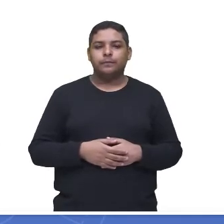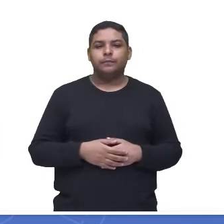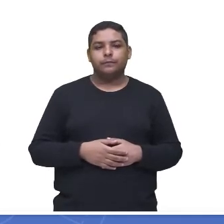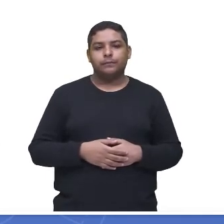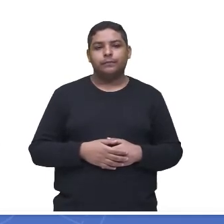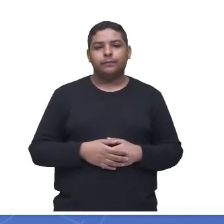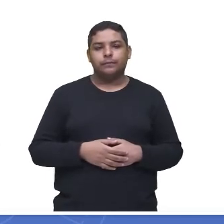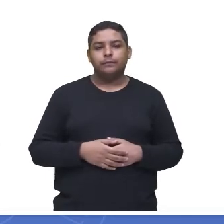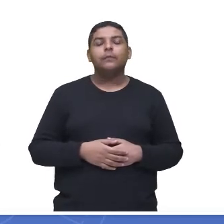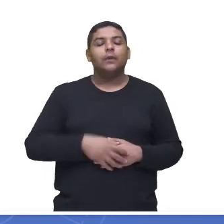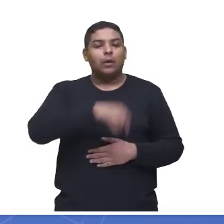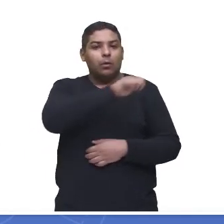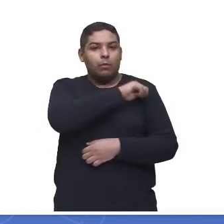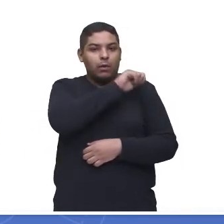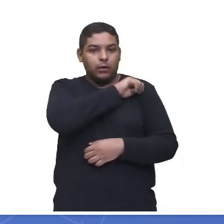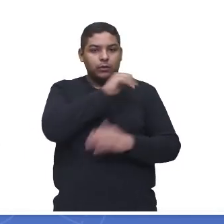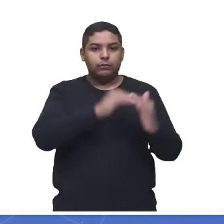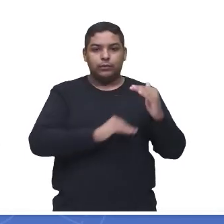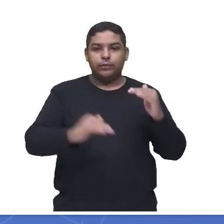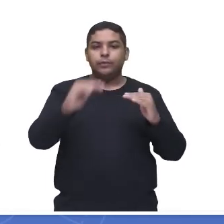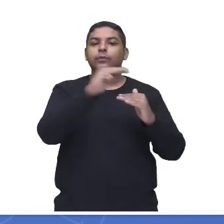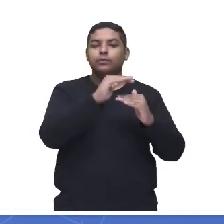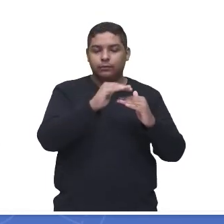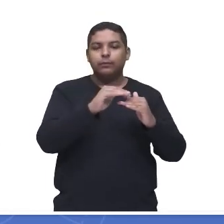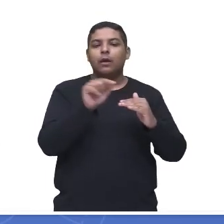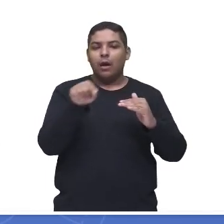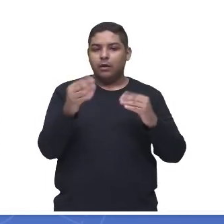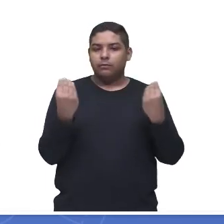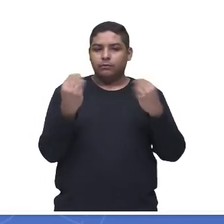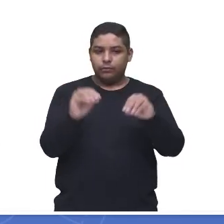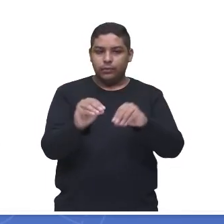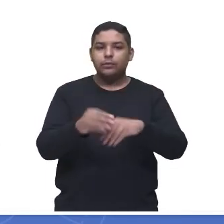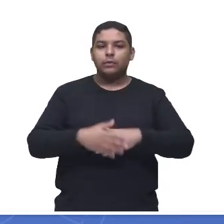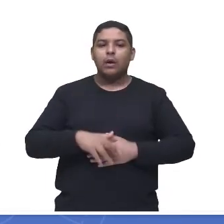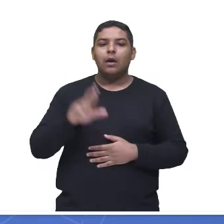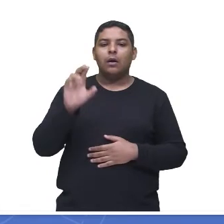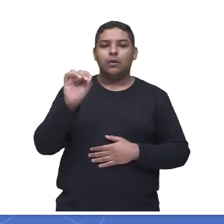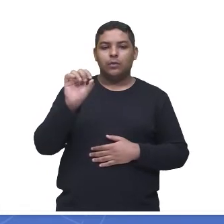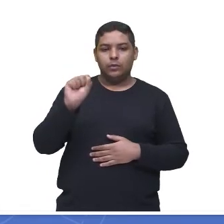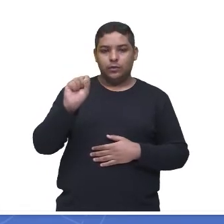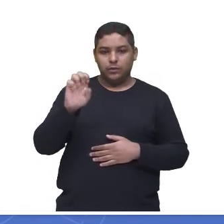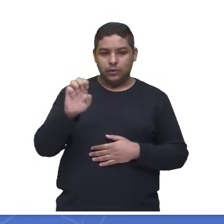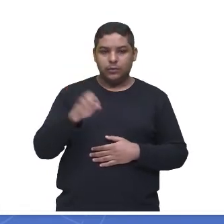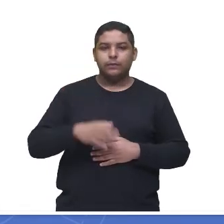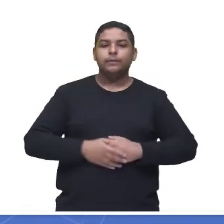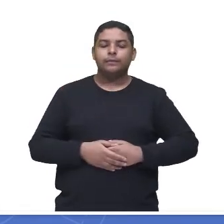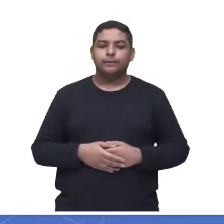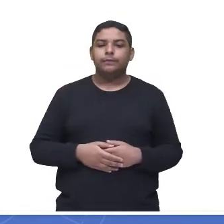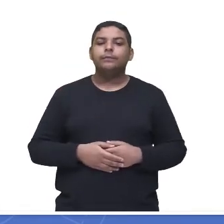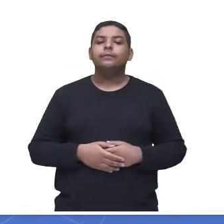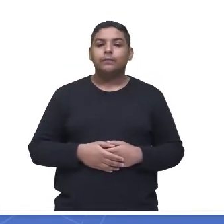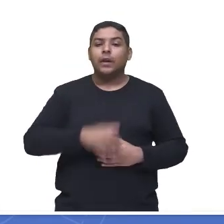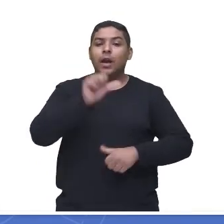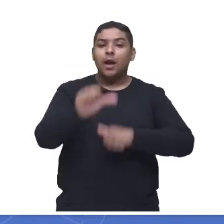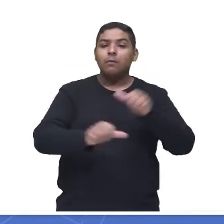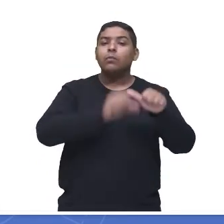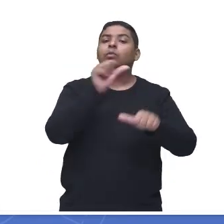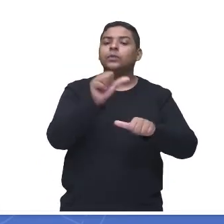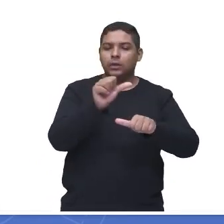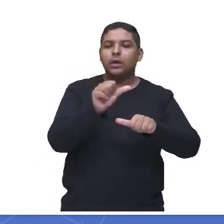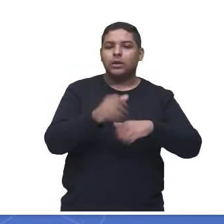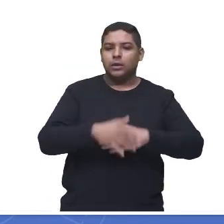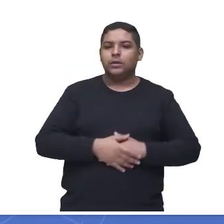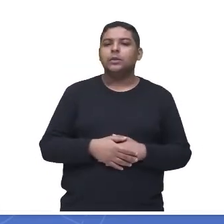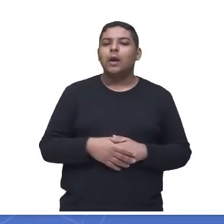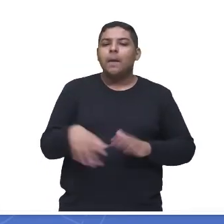uma aluna colocou aqui, que eu achei interessante, né? Que foi a Rose, que essa mudança fez com que as